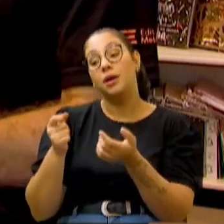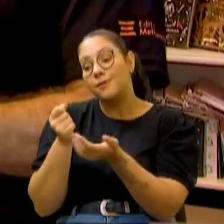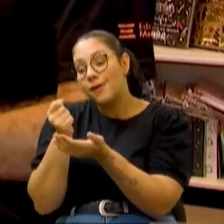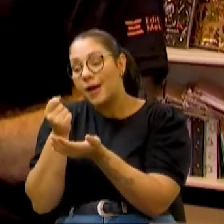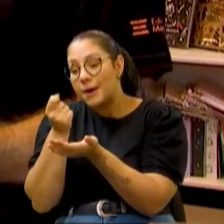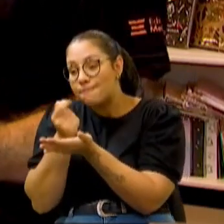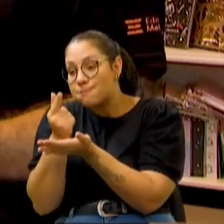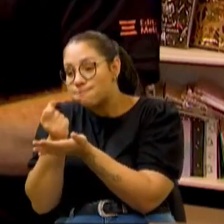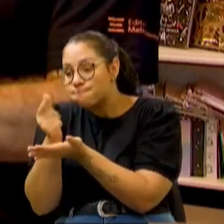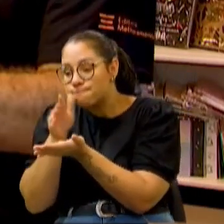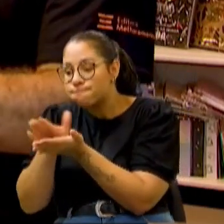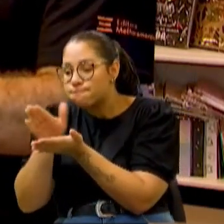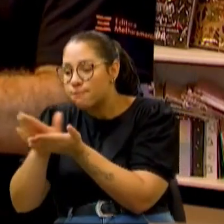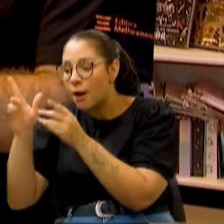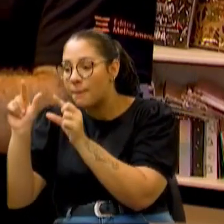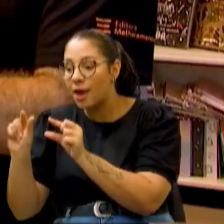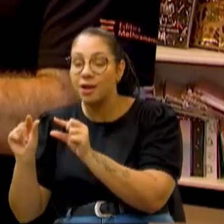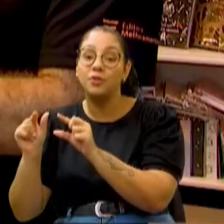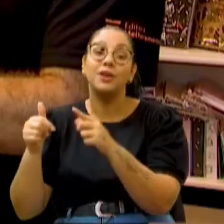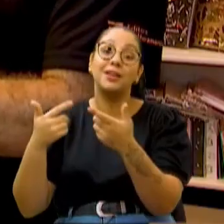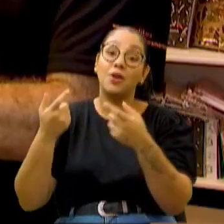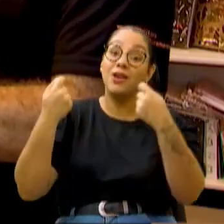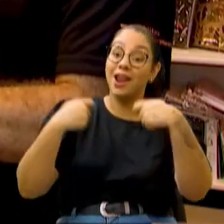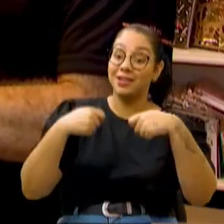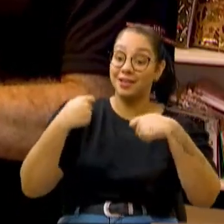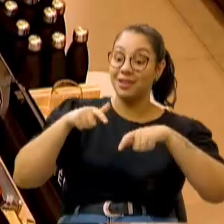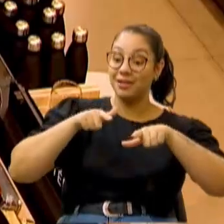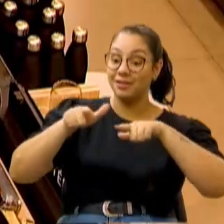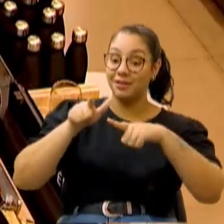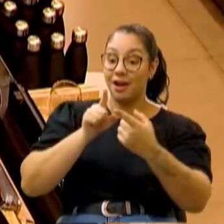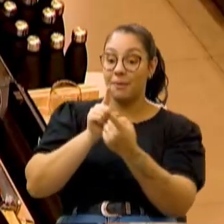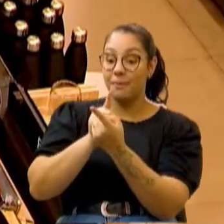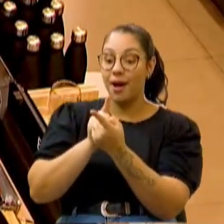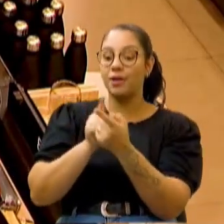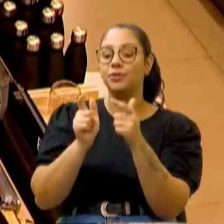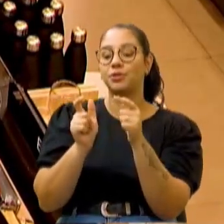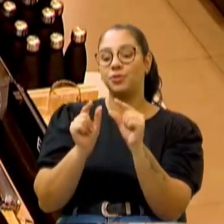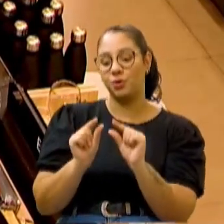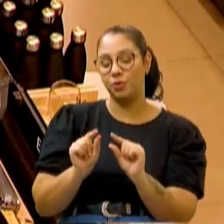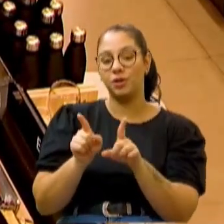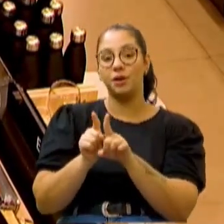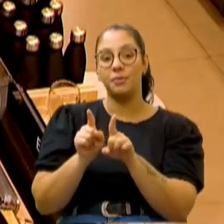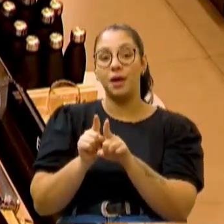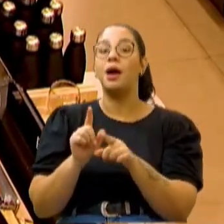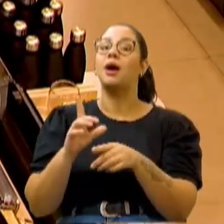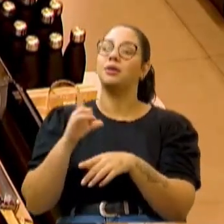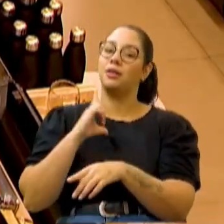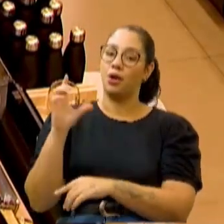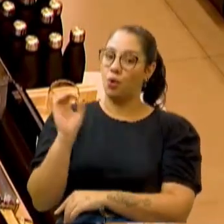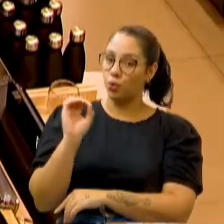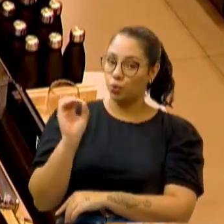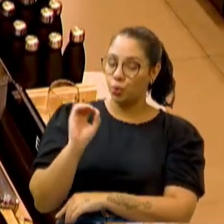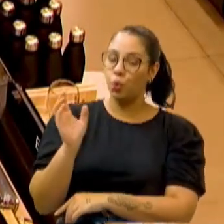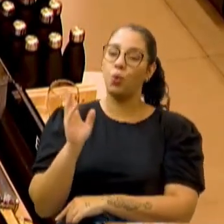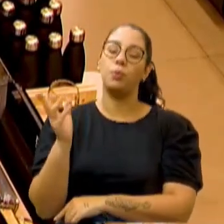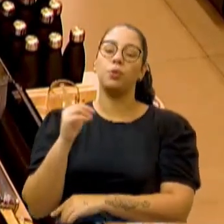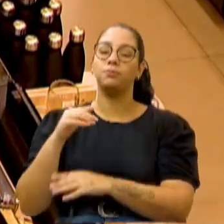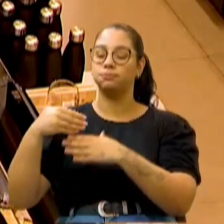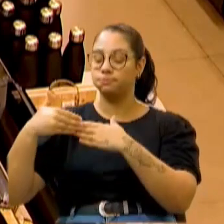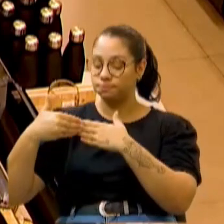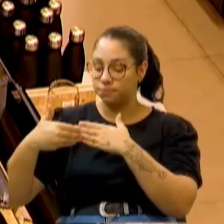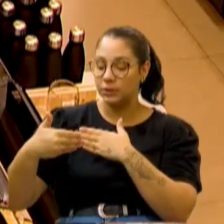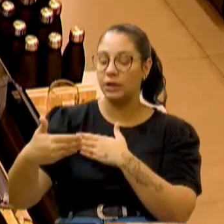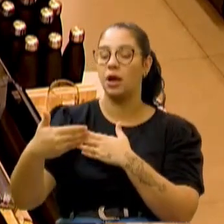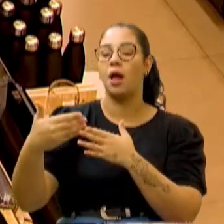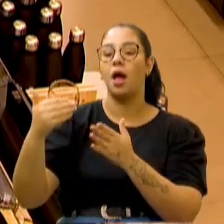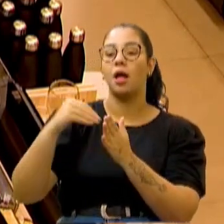a necessidade de mão de obra reduz. A partir de outubro, novembro, existe uma necessidade grande,